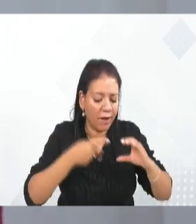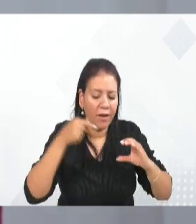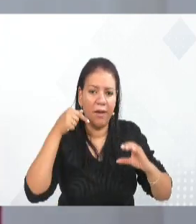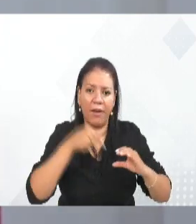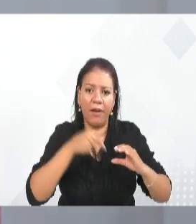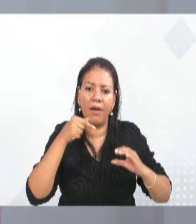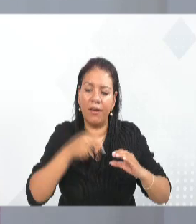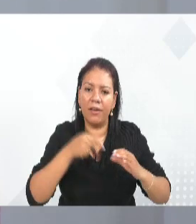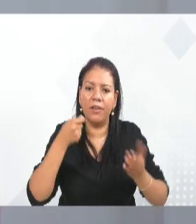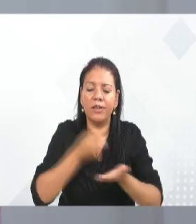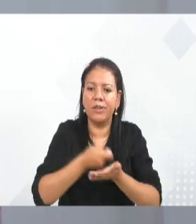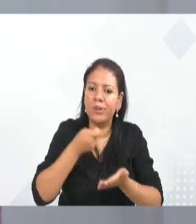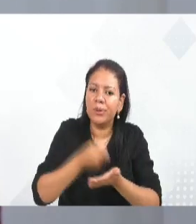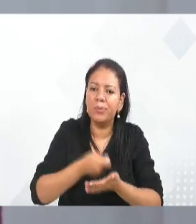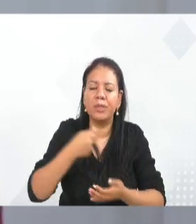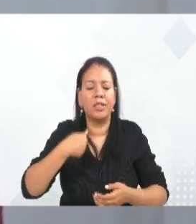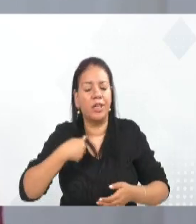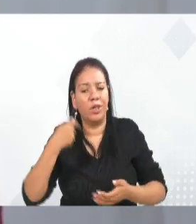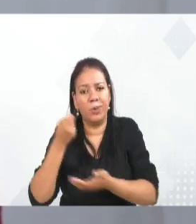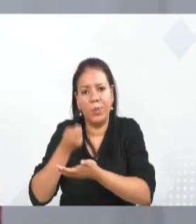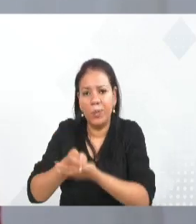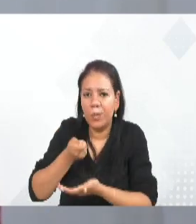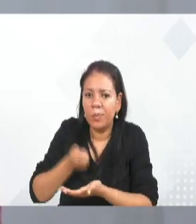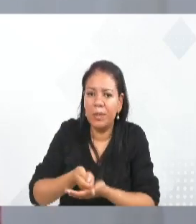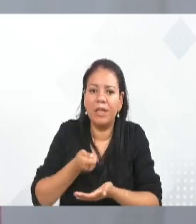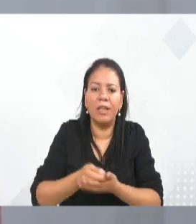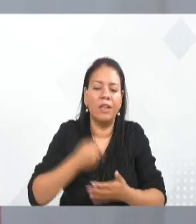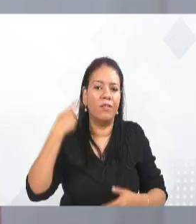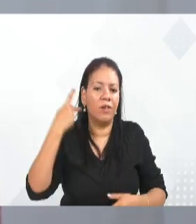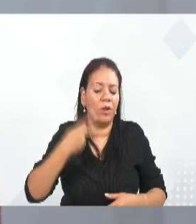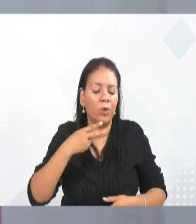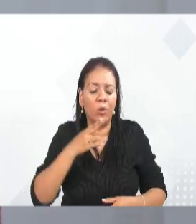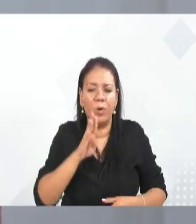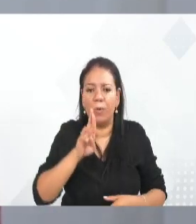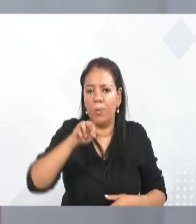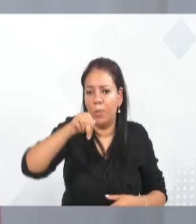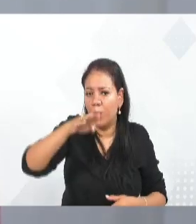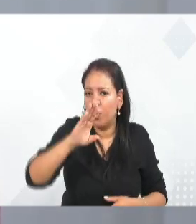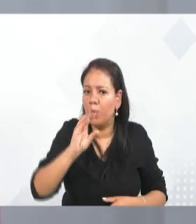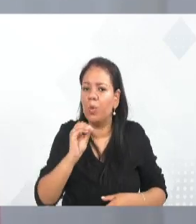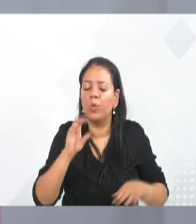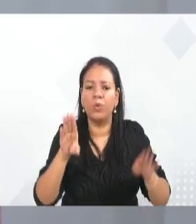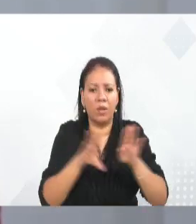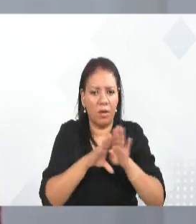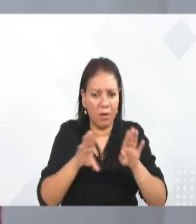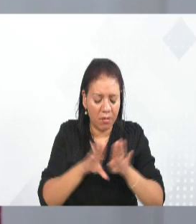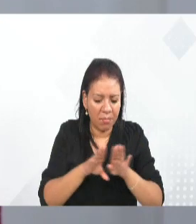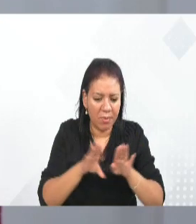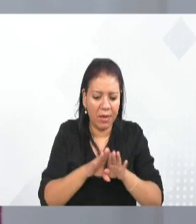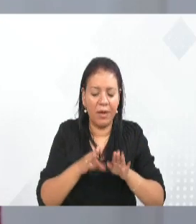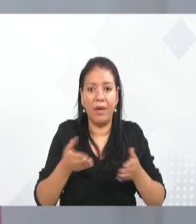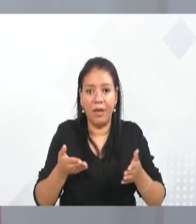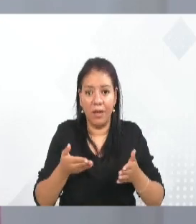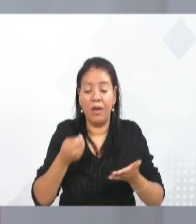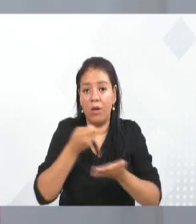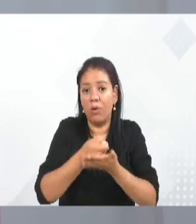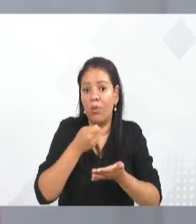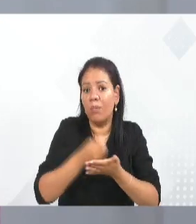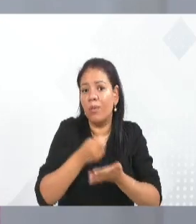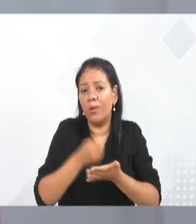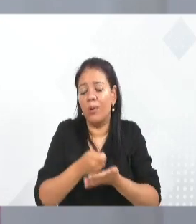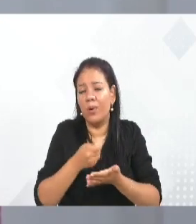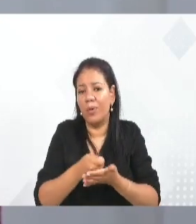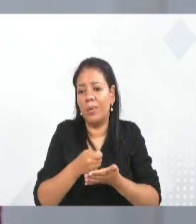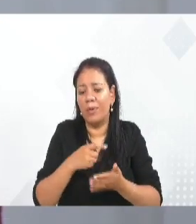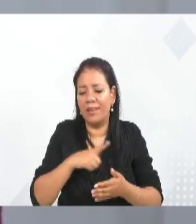fez a cobrança eu fiz a cobrança feira do Bruno também tenho que fazer aqui uma Justiça também cobrou para que nós